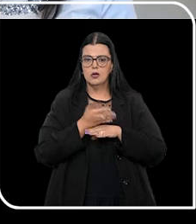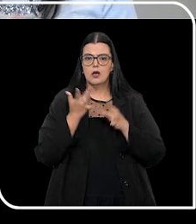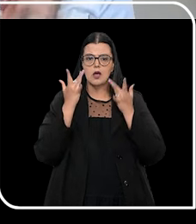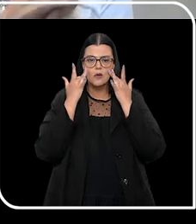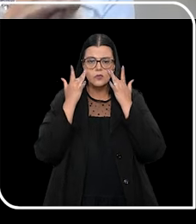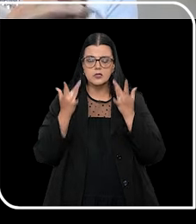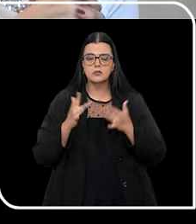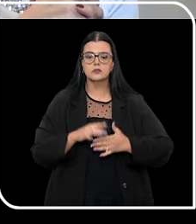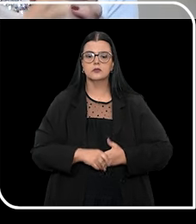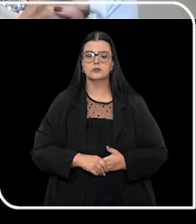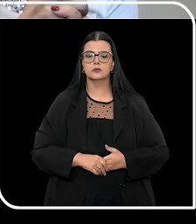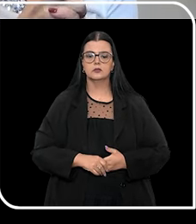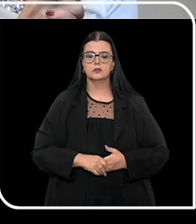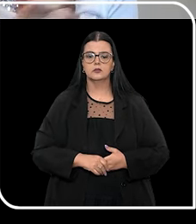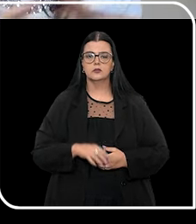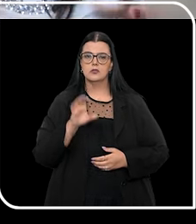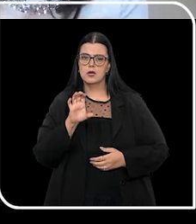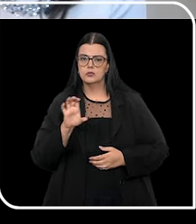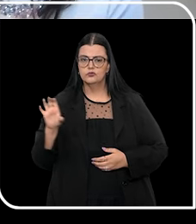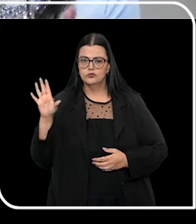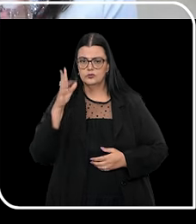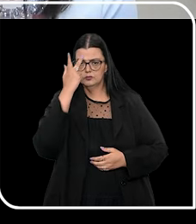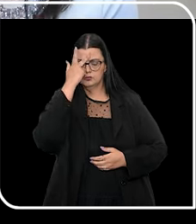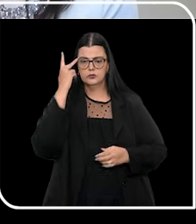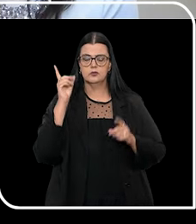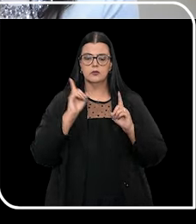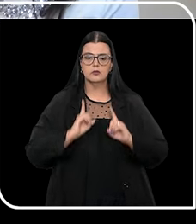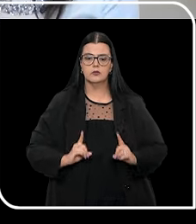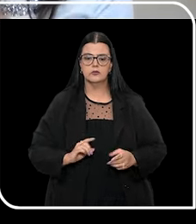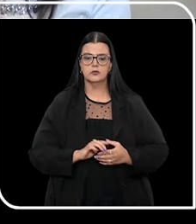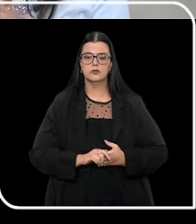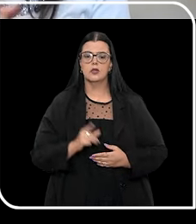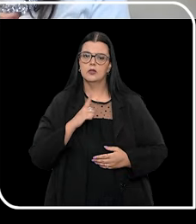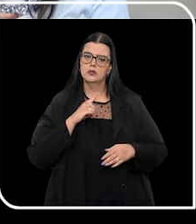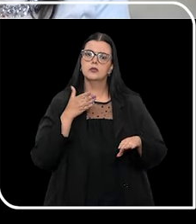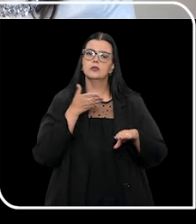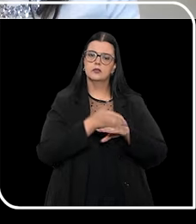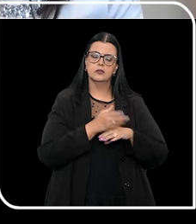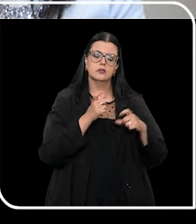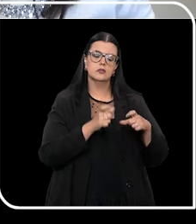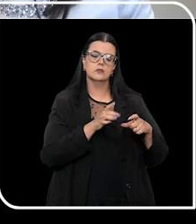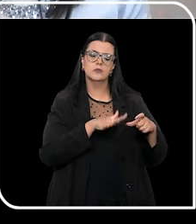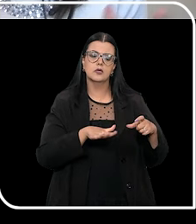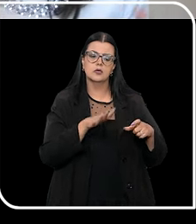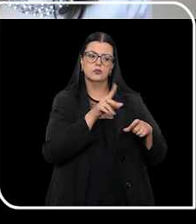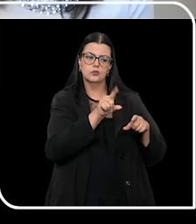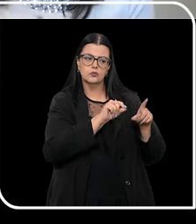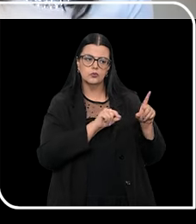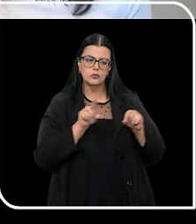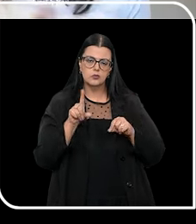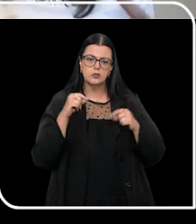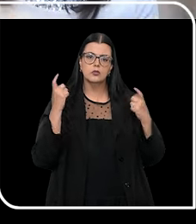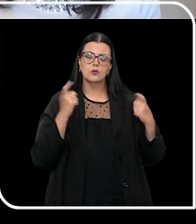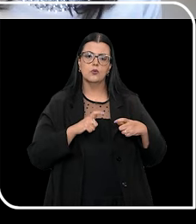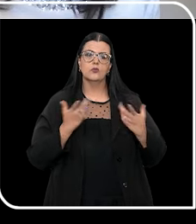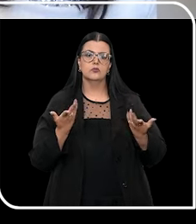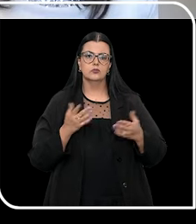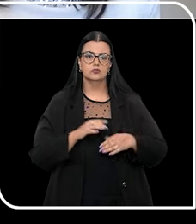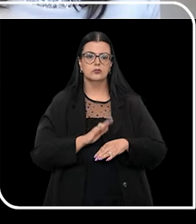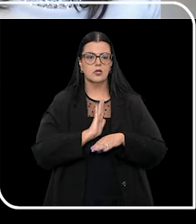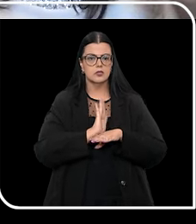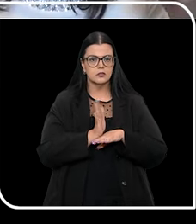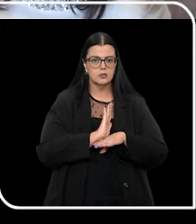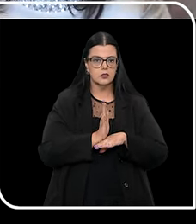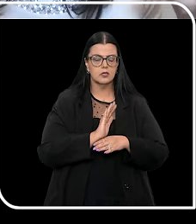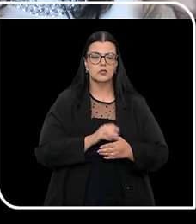cantinho que você vai assistir a apresentação colocar o Né o cantinho que a pessoa com deficiência vai ficar não a gente quer chegar num espaço e a gente quer escolher onde